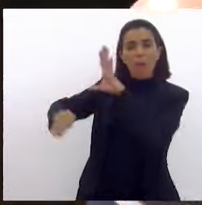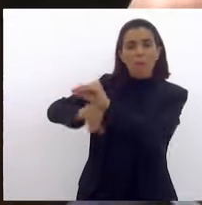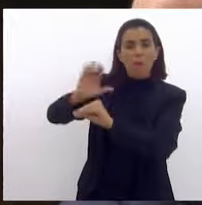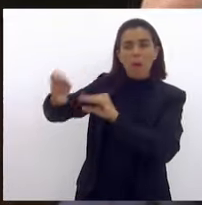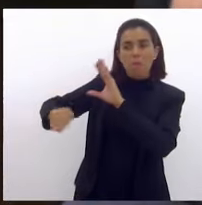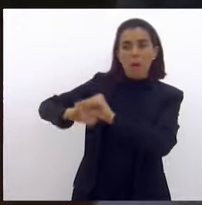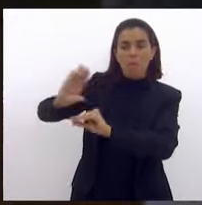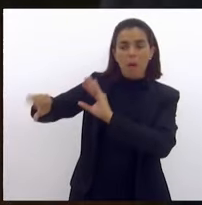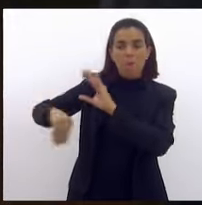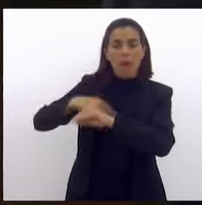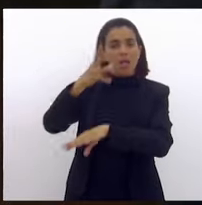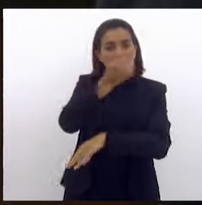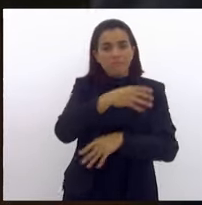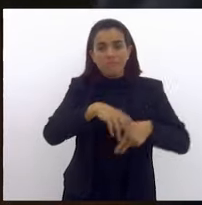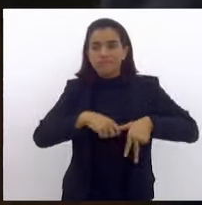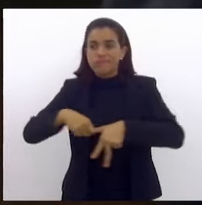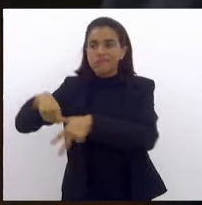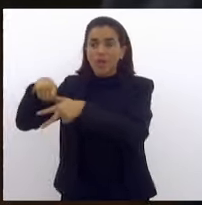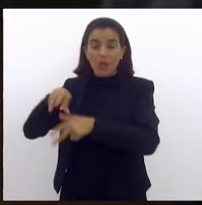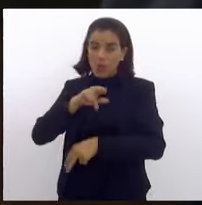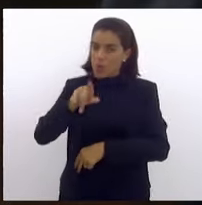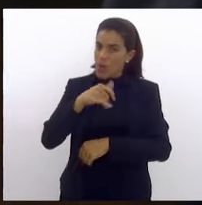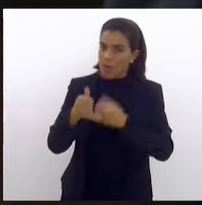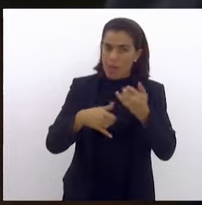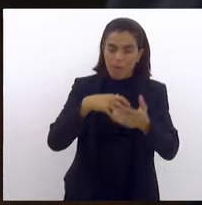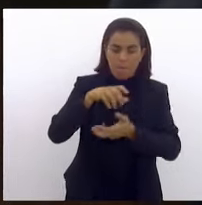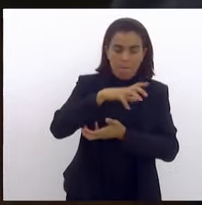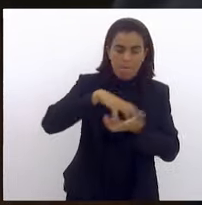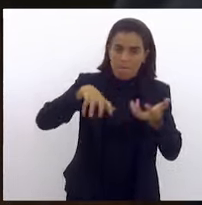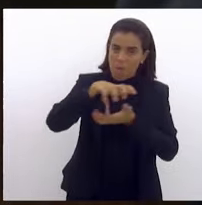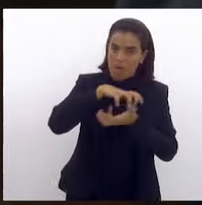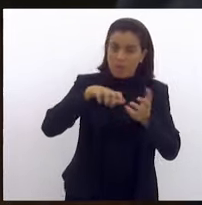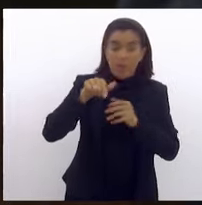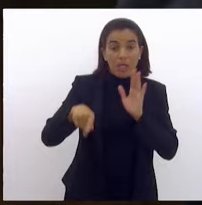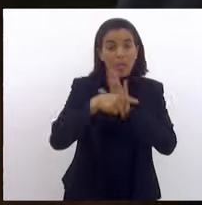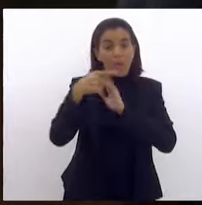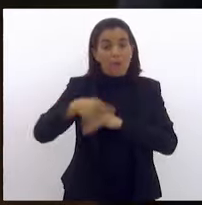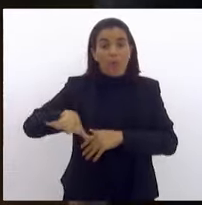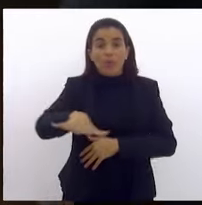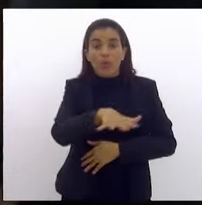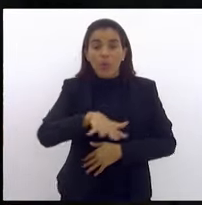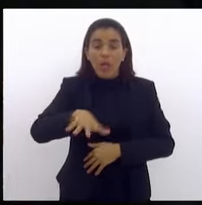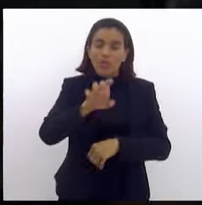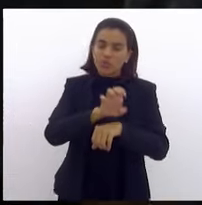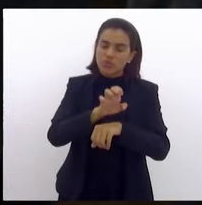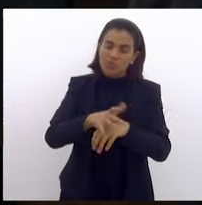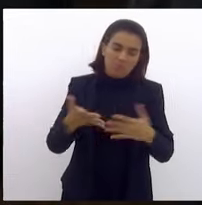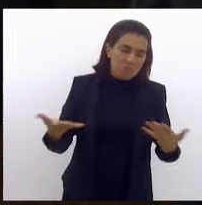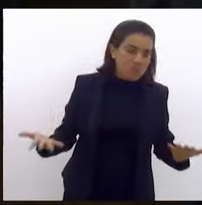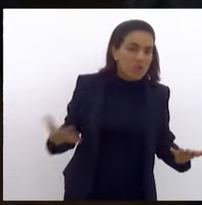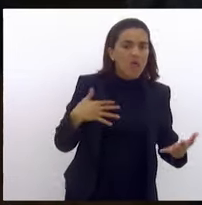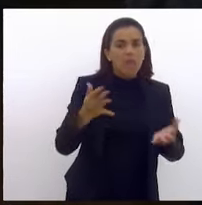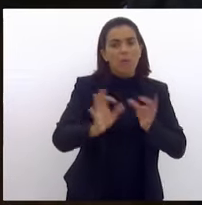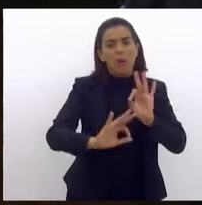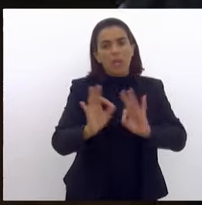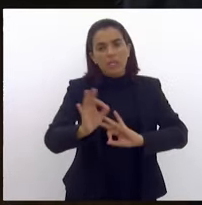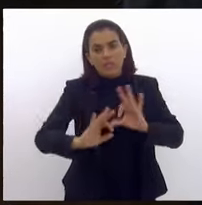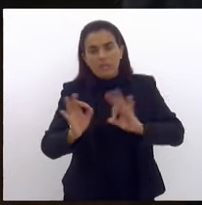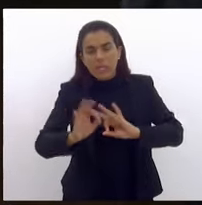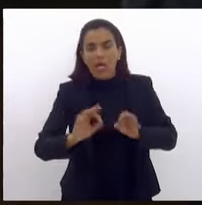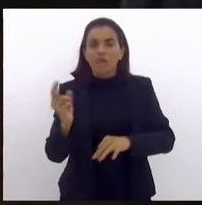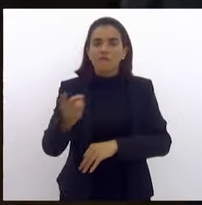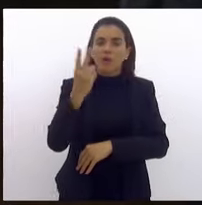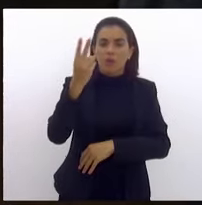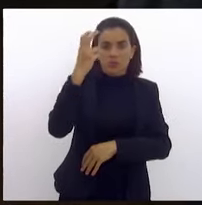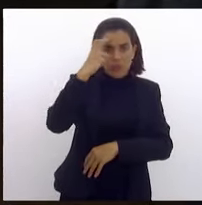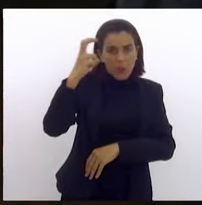eles levam quem querem, mas aquilo ali não é bagunça, aquilo é um terreno do governo do Estado. Então vamos botar ordem na casa, valorizar